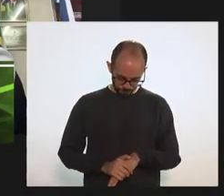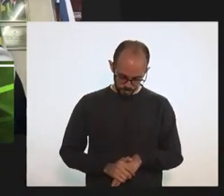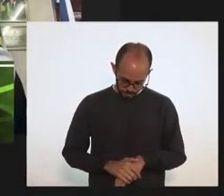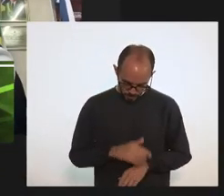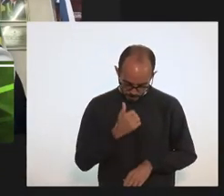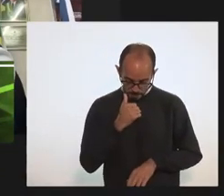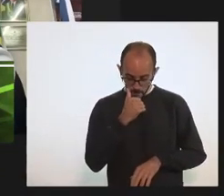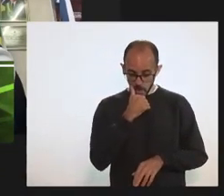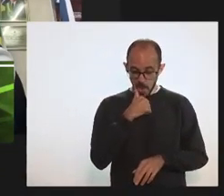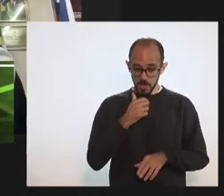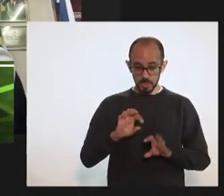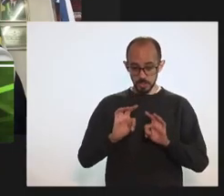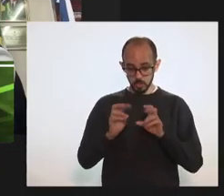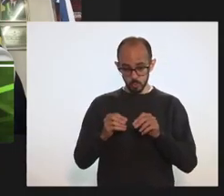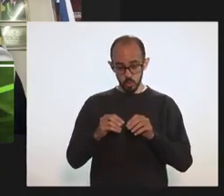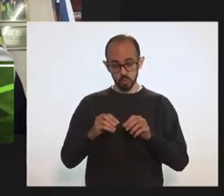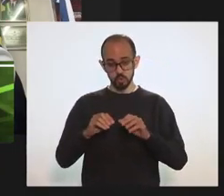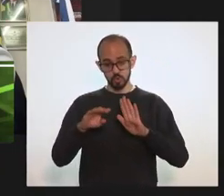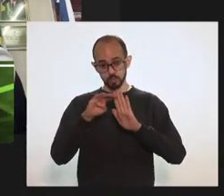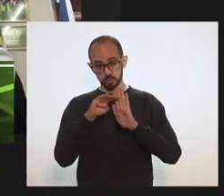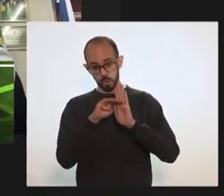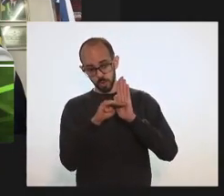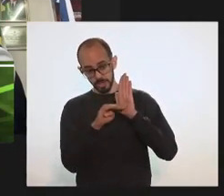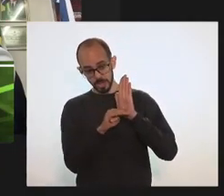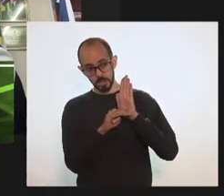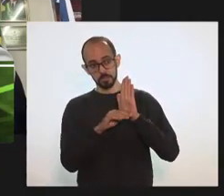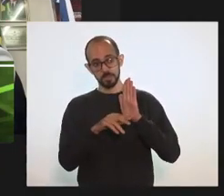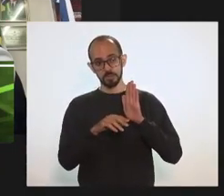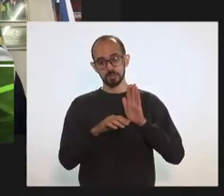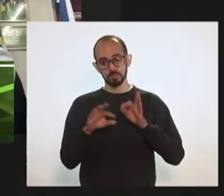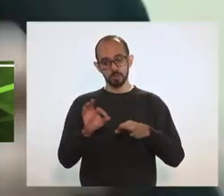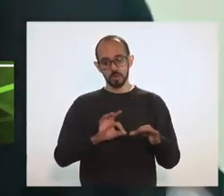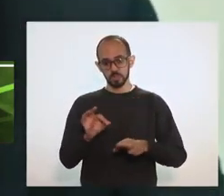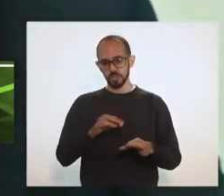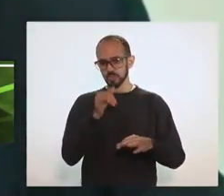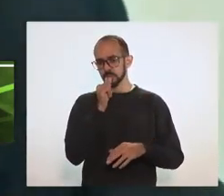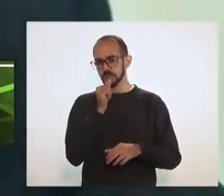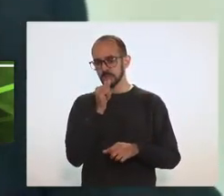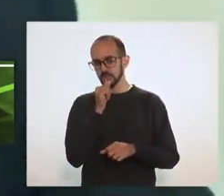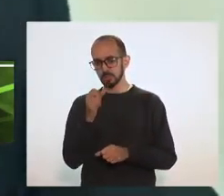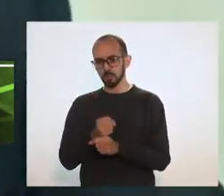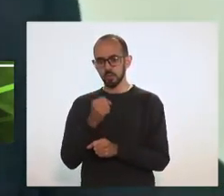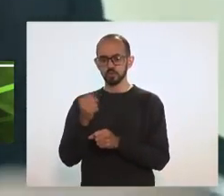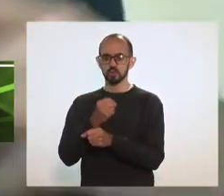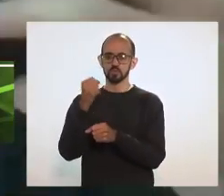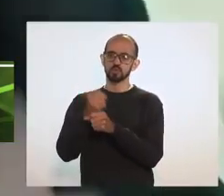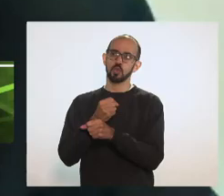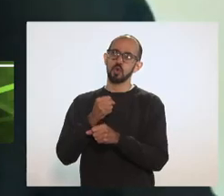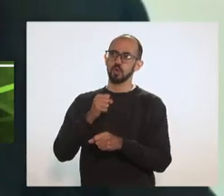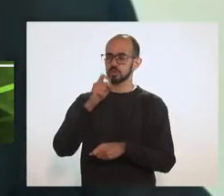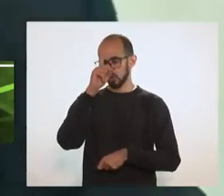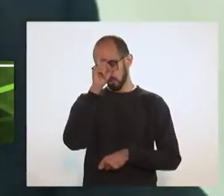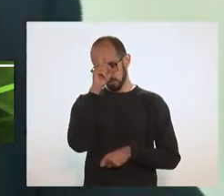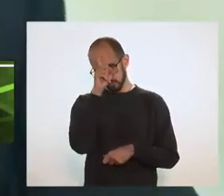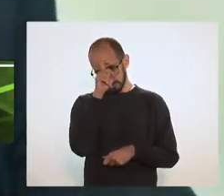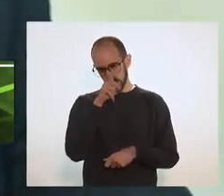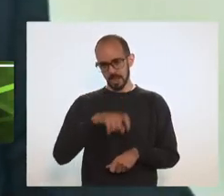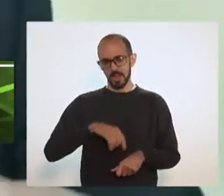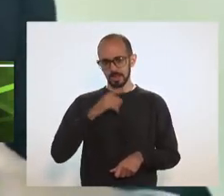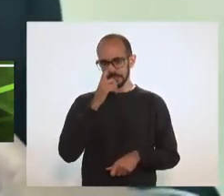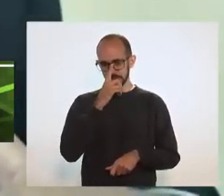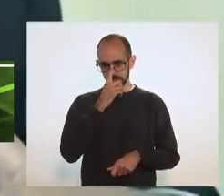gerassem despesa direta seriam transformados em indicação legislativa. Se eu estiver enganado, me corrija. Não.